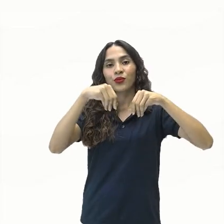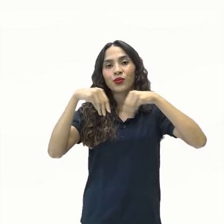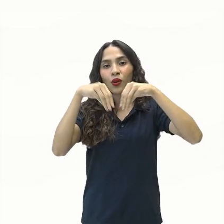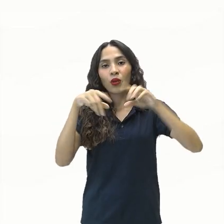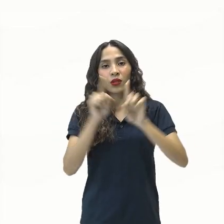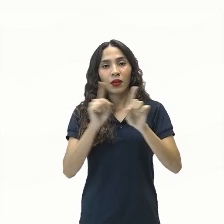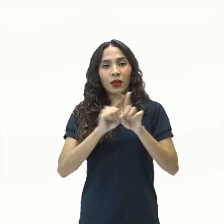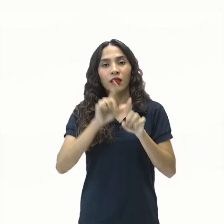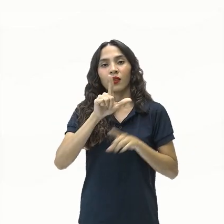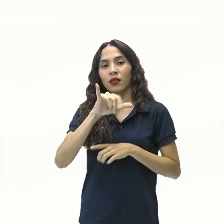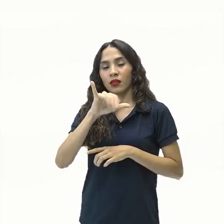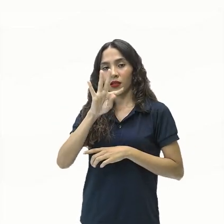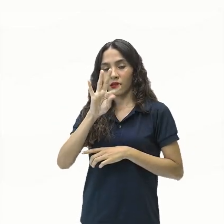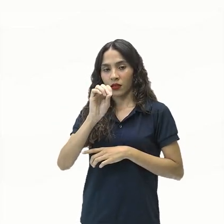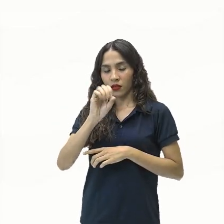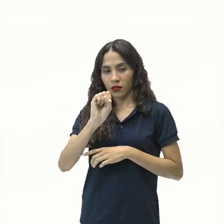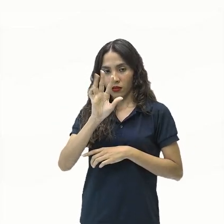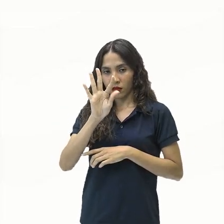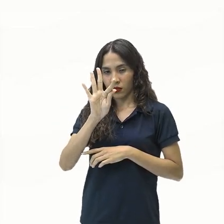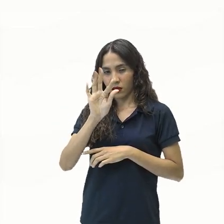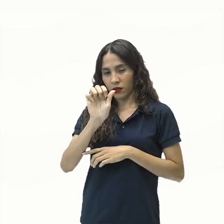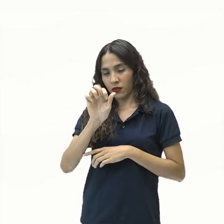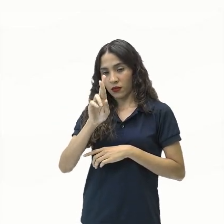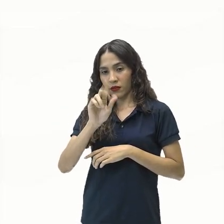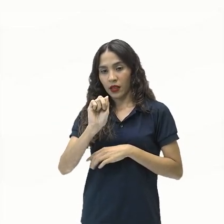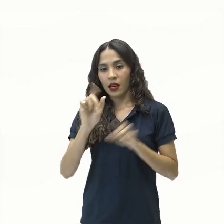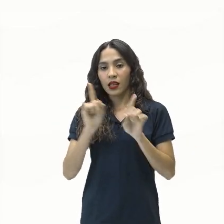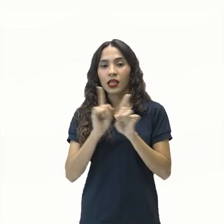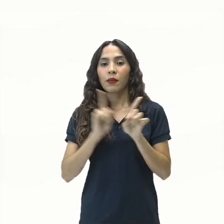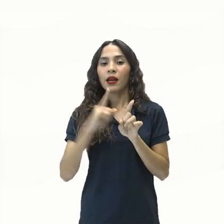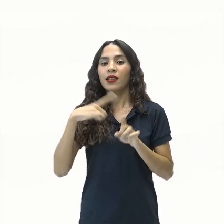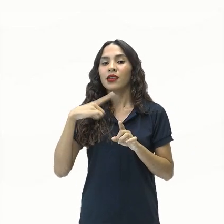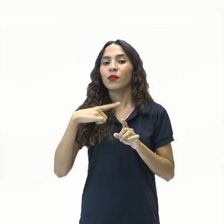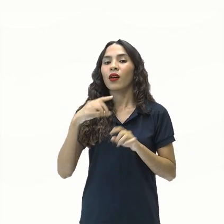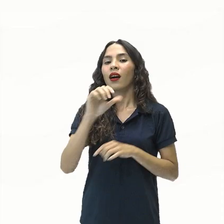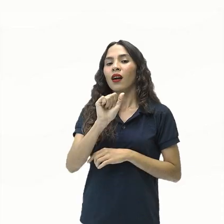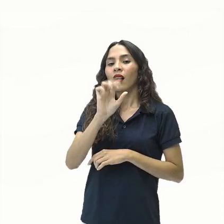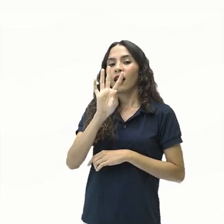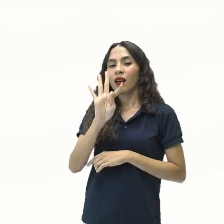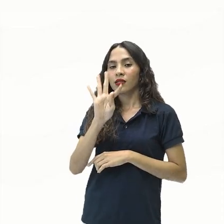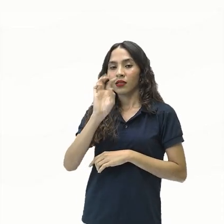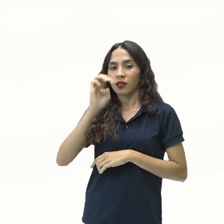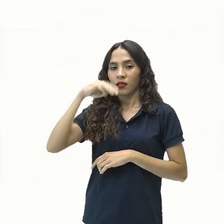representam a litosfera. A atmosfera está aqui em cima por quê? Porque ela